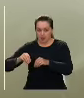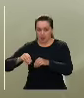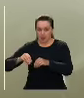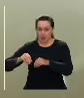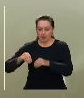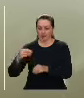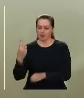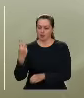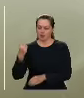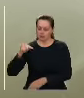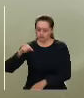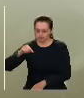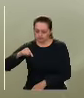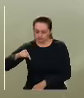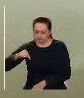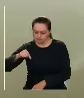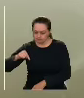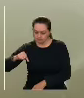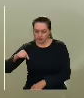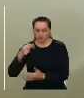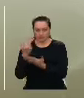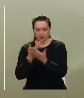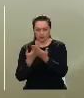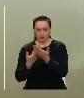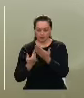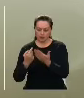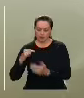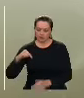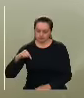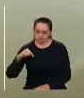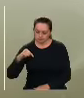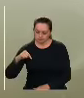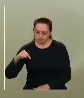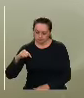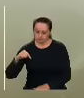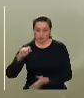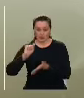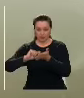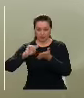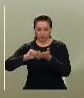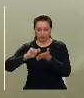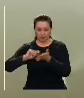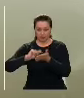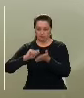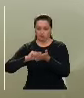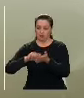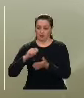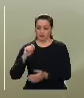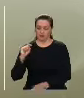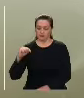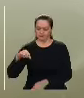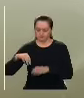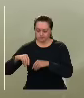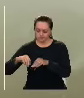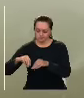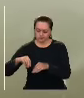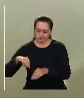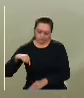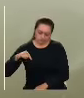na terra ou na areia. Jesus começou a escrever na terra.